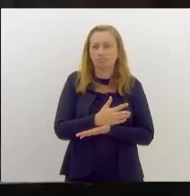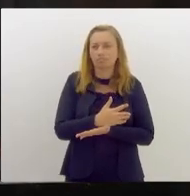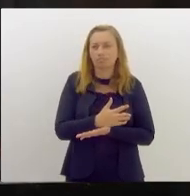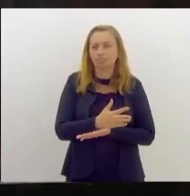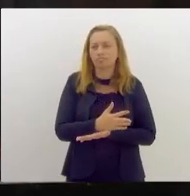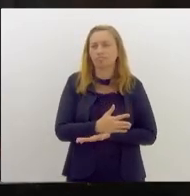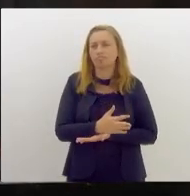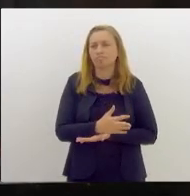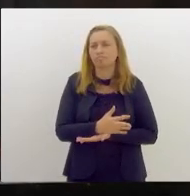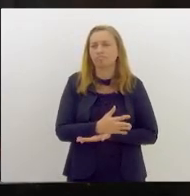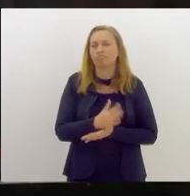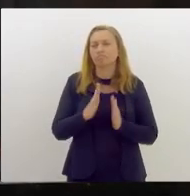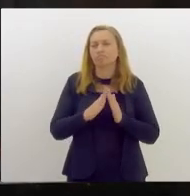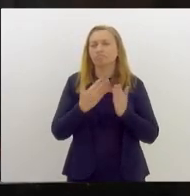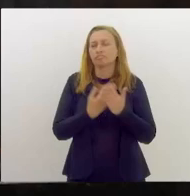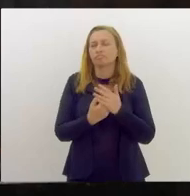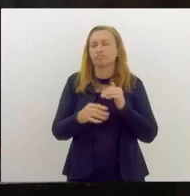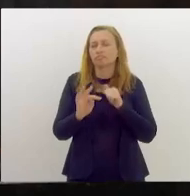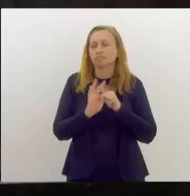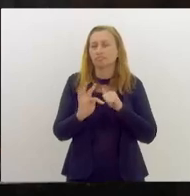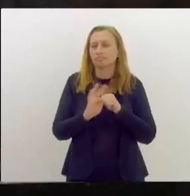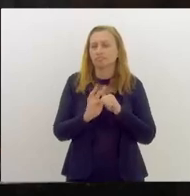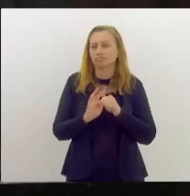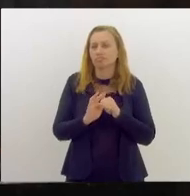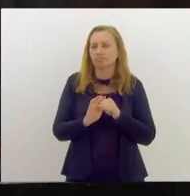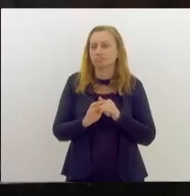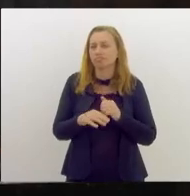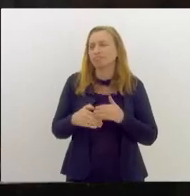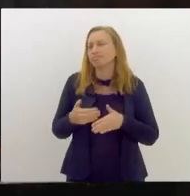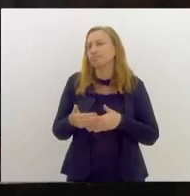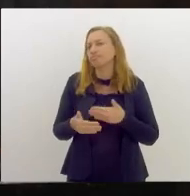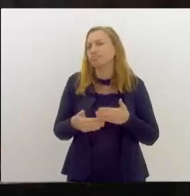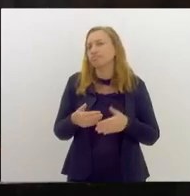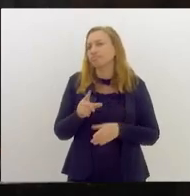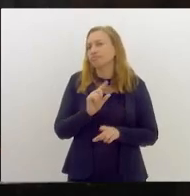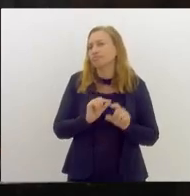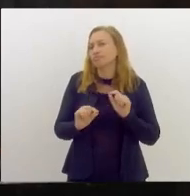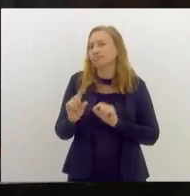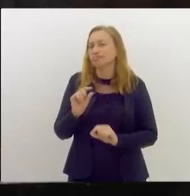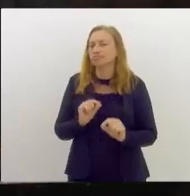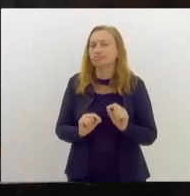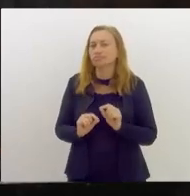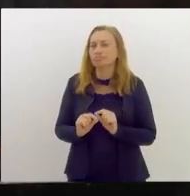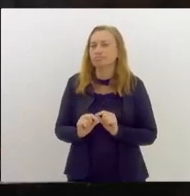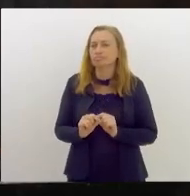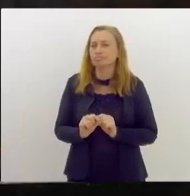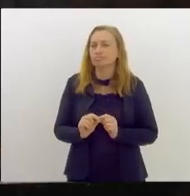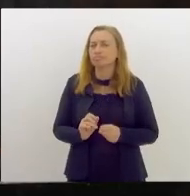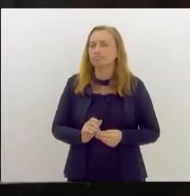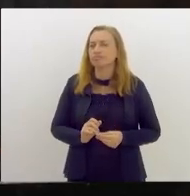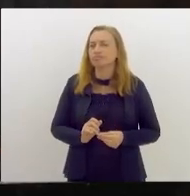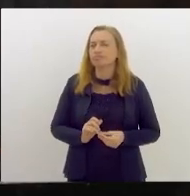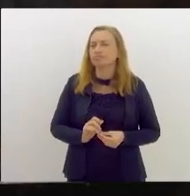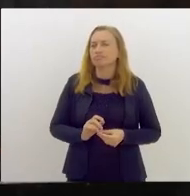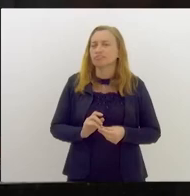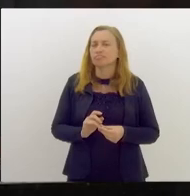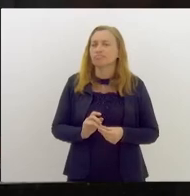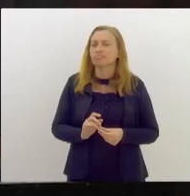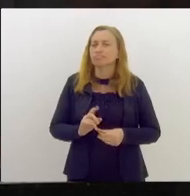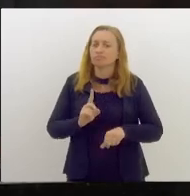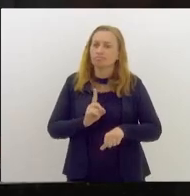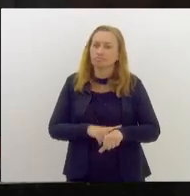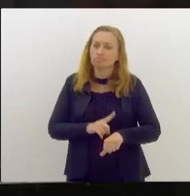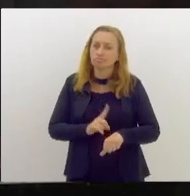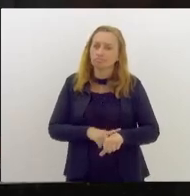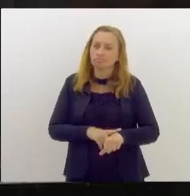Marta Rocha a Faetec desencadeou um processo de seleção por tempo determinado de